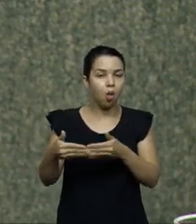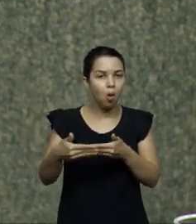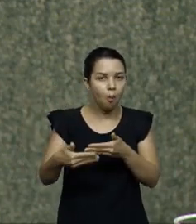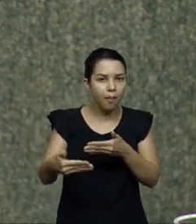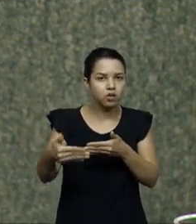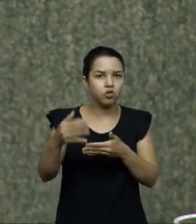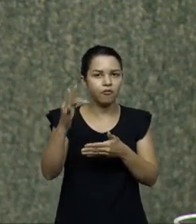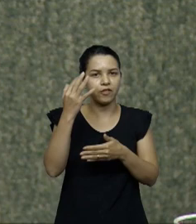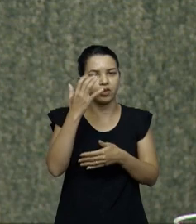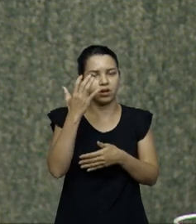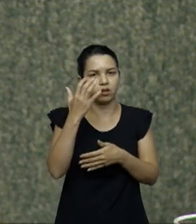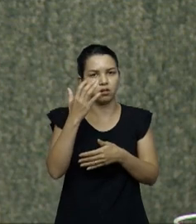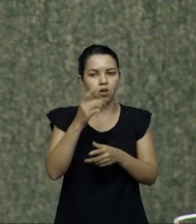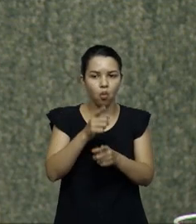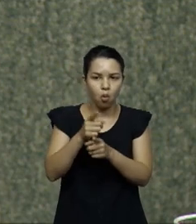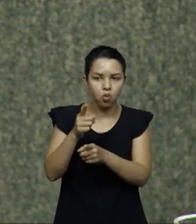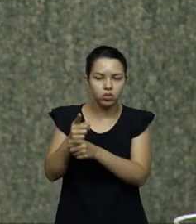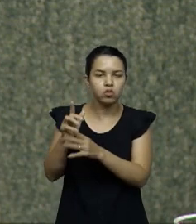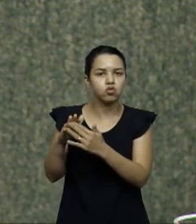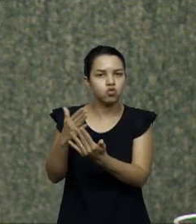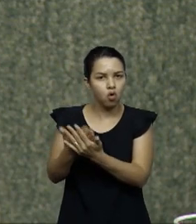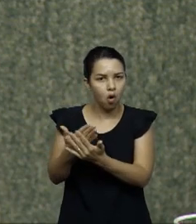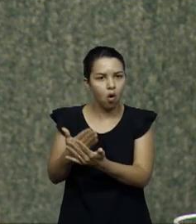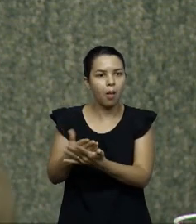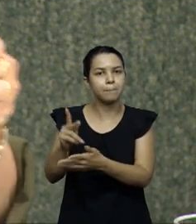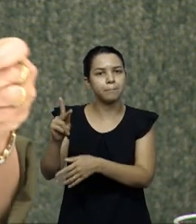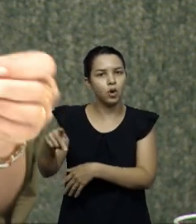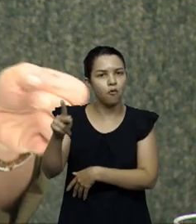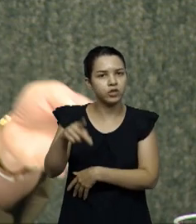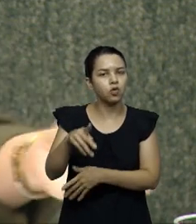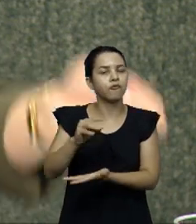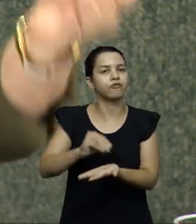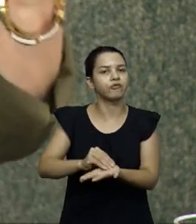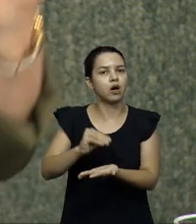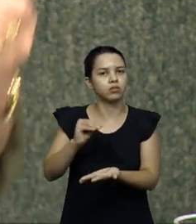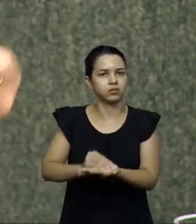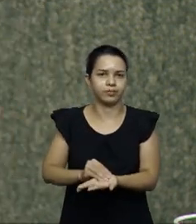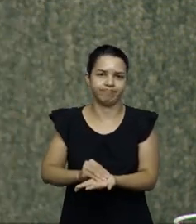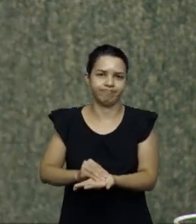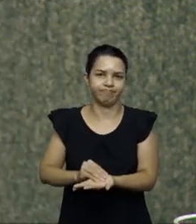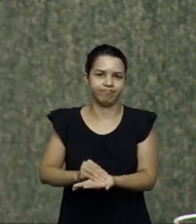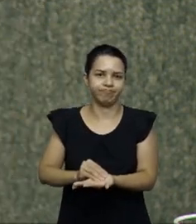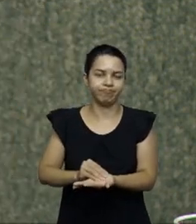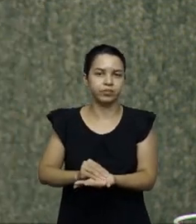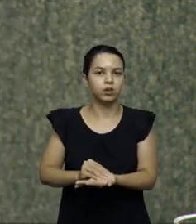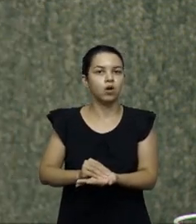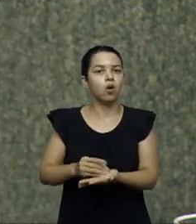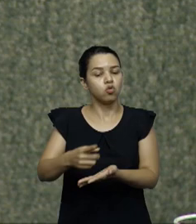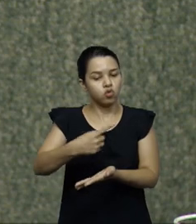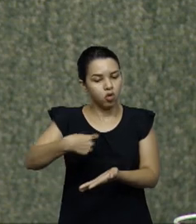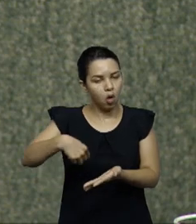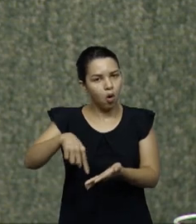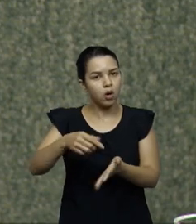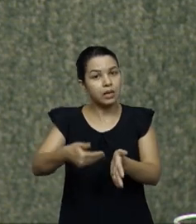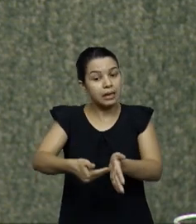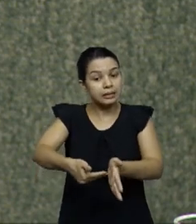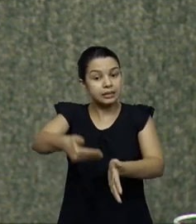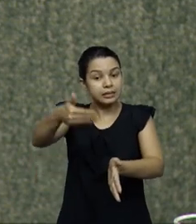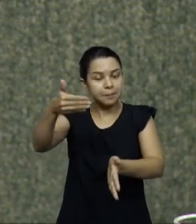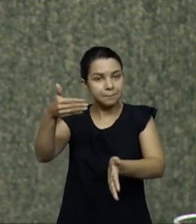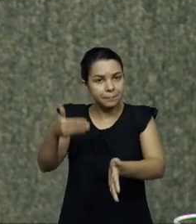isso e com falta de professores então a gente antecipar o processo da C3